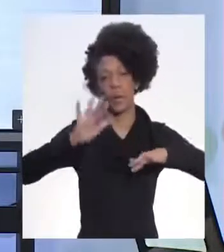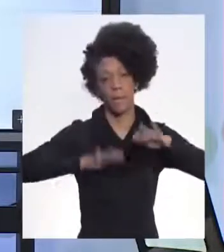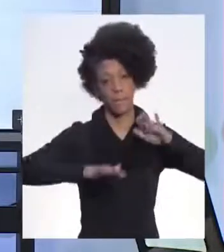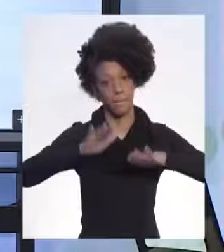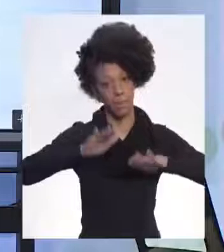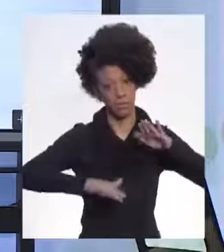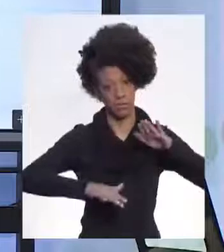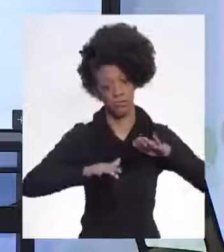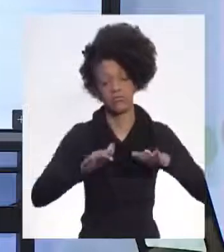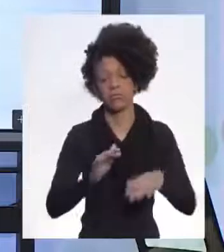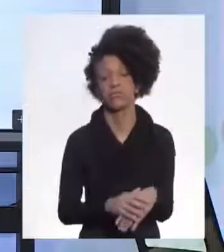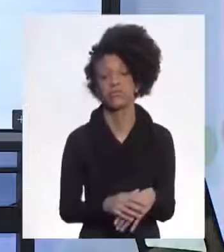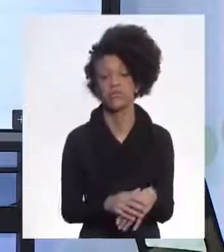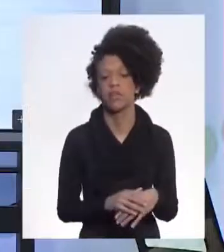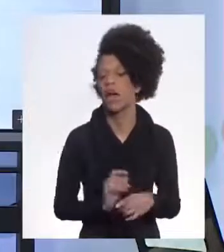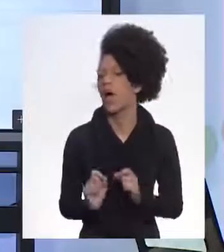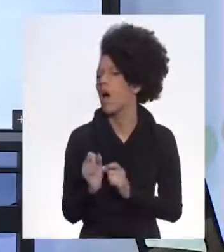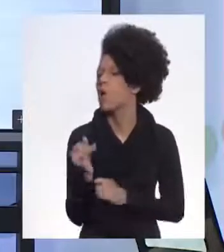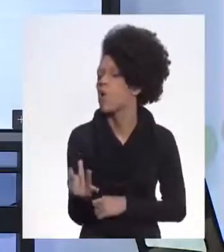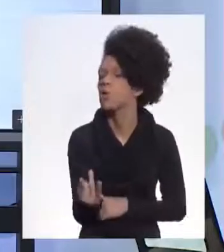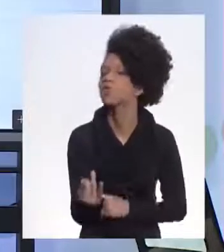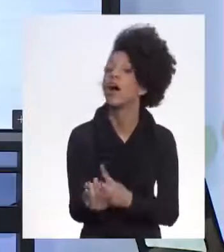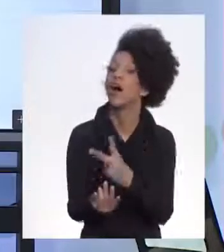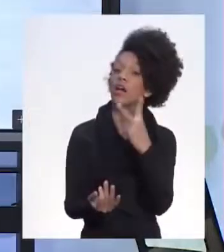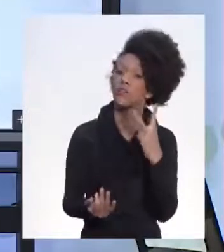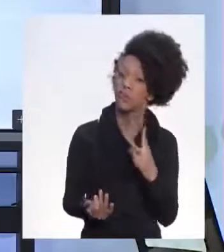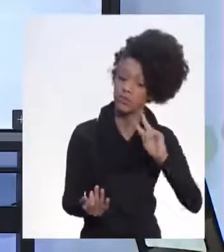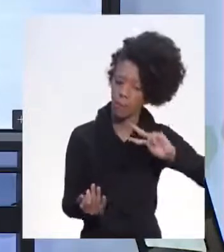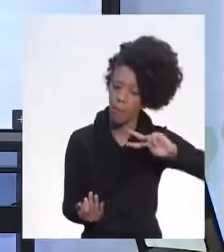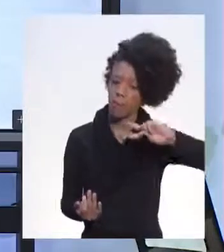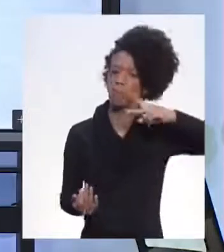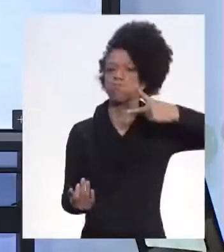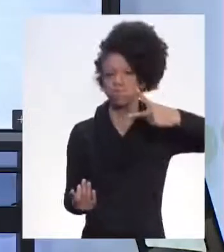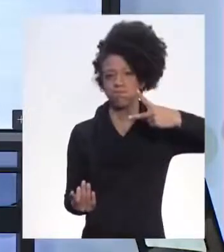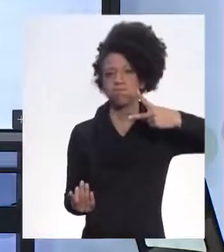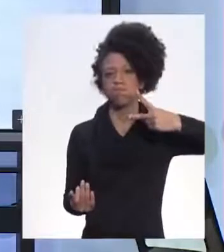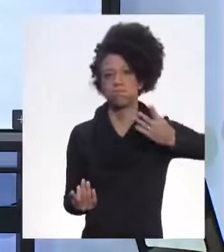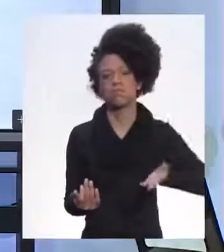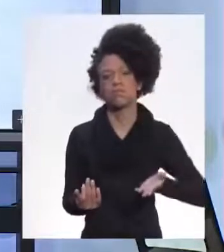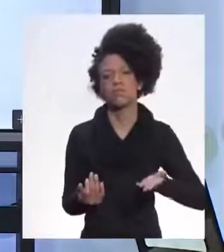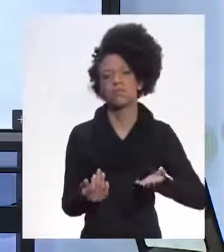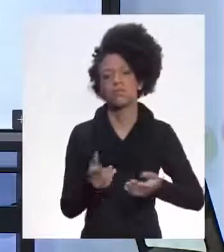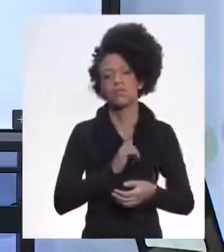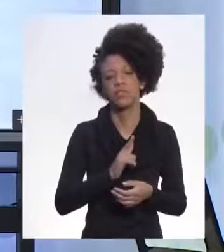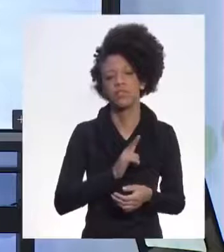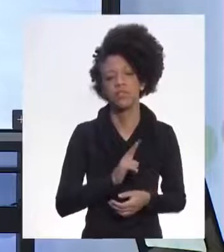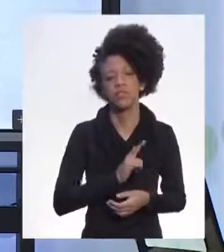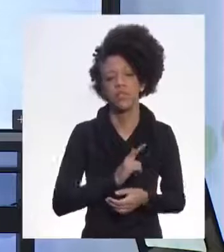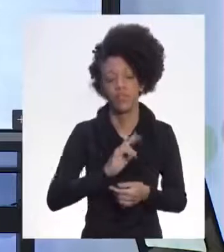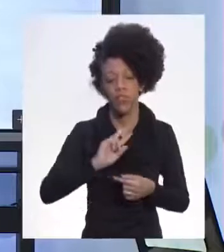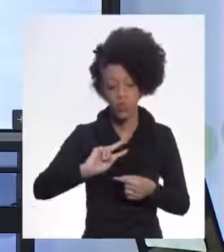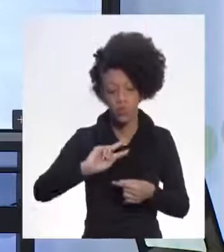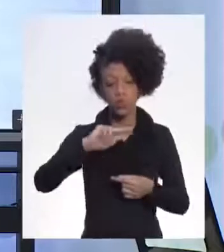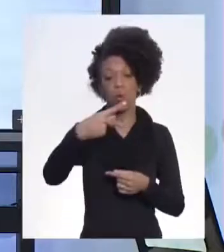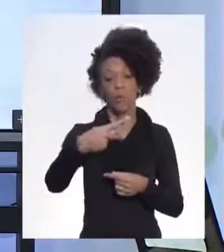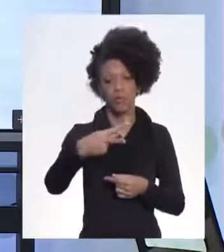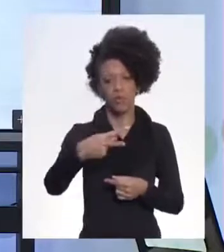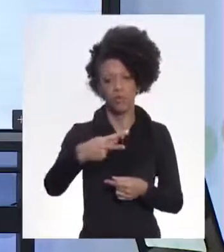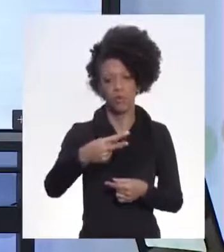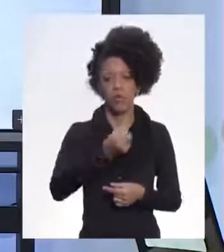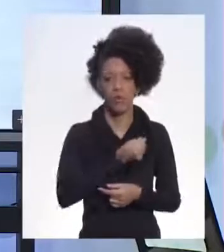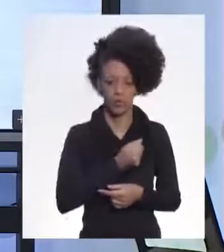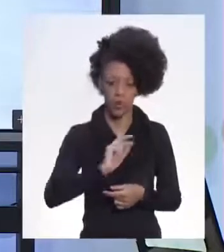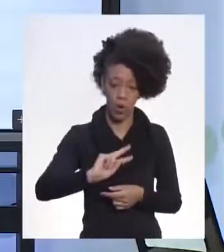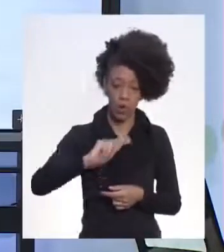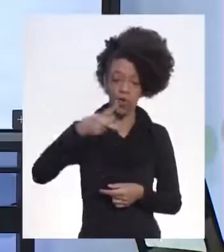proporcionalmente. Proporcionalmente a quanto? A 2, né? Então elas proporcionalmente tiveram dobraram, né? Então